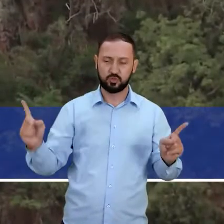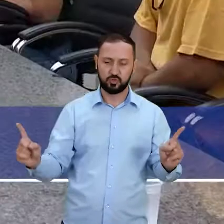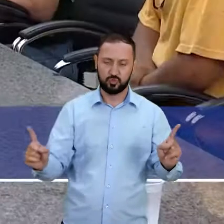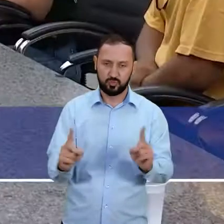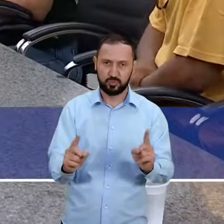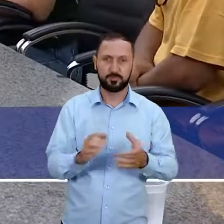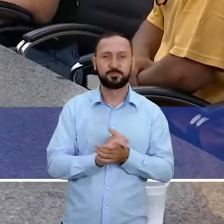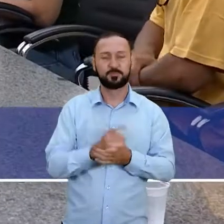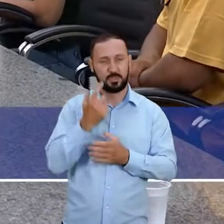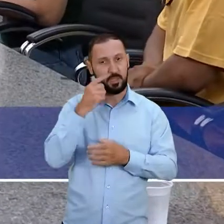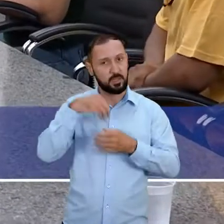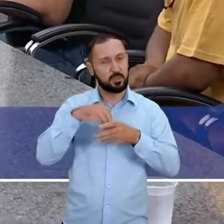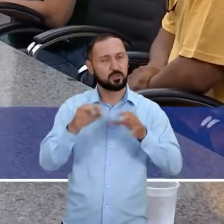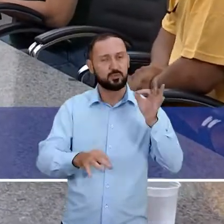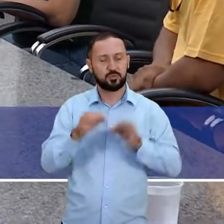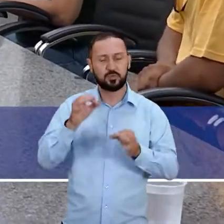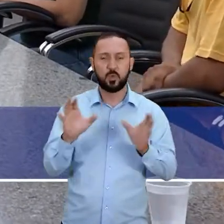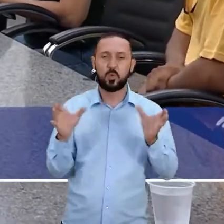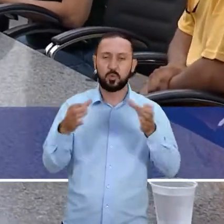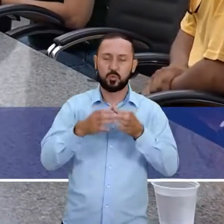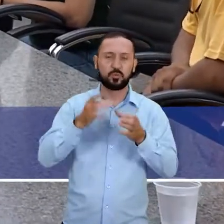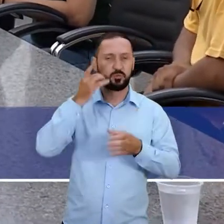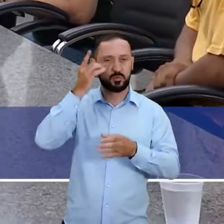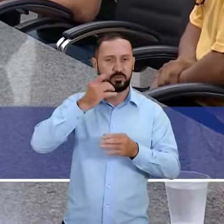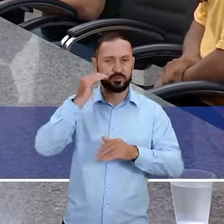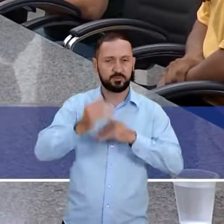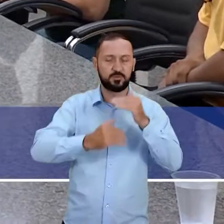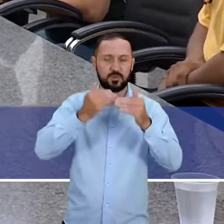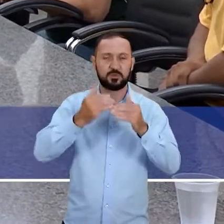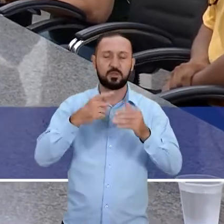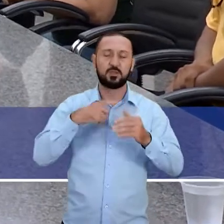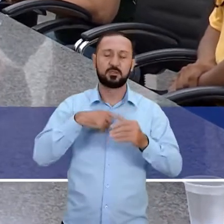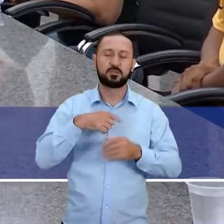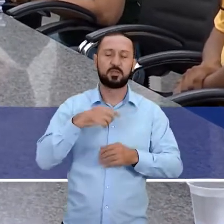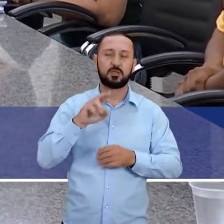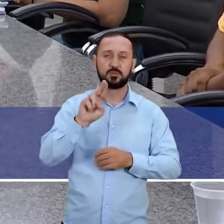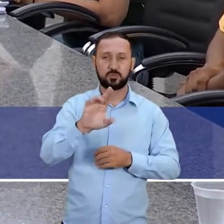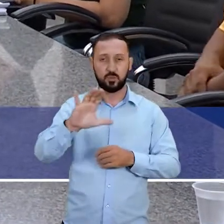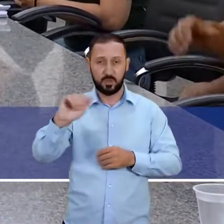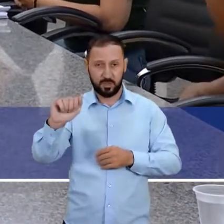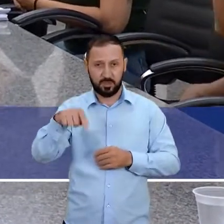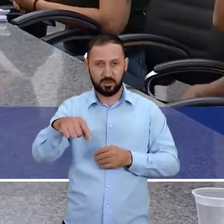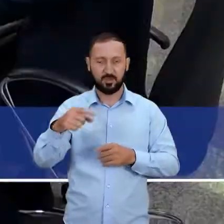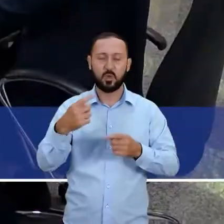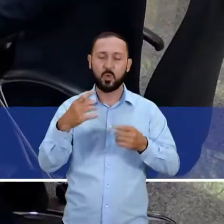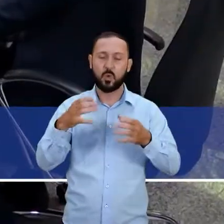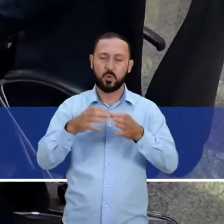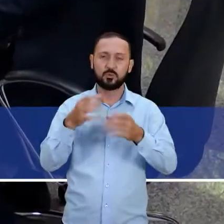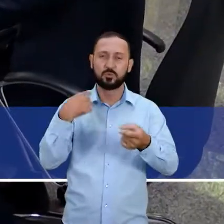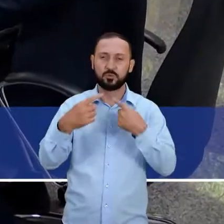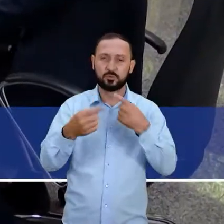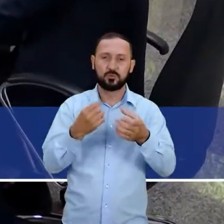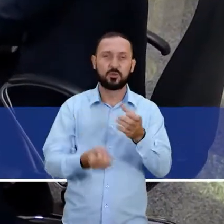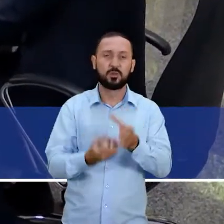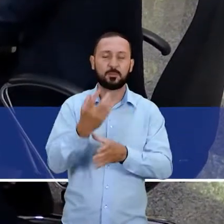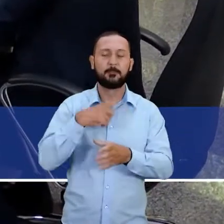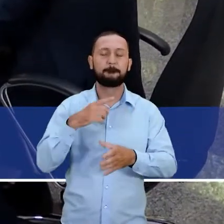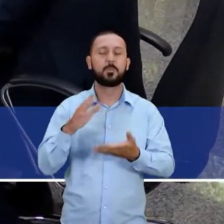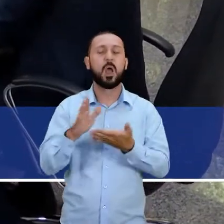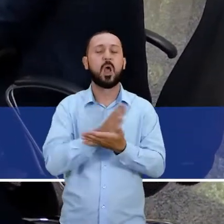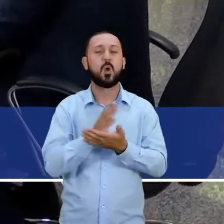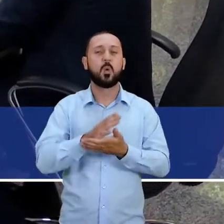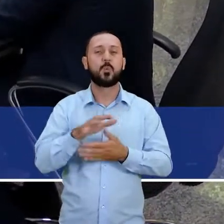de sua área. Em reunião da Frente Parlamentar para o Desenvolvimento das Unidades de Conservação Ambiental, foi lançada por